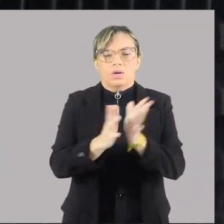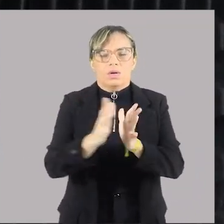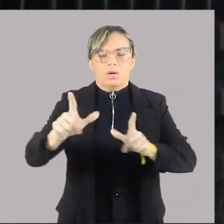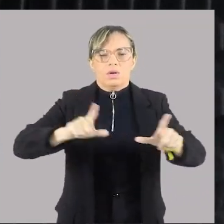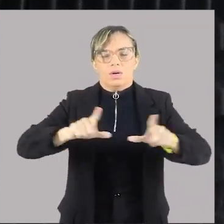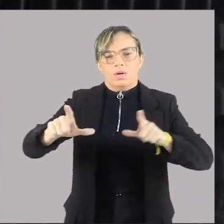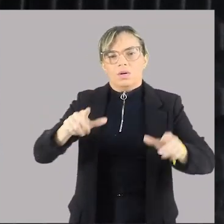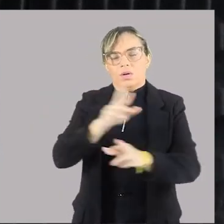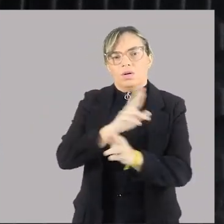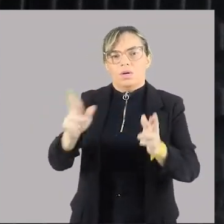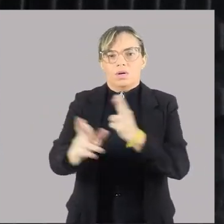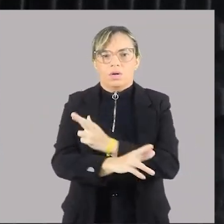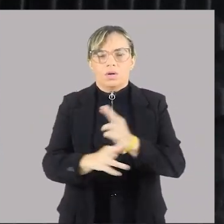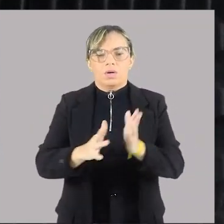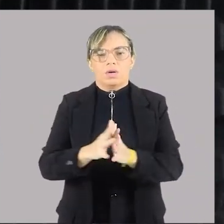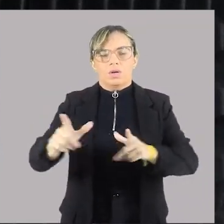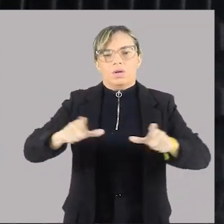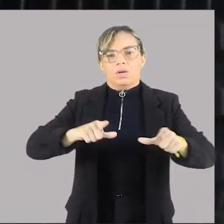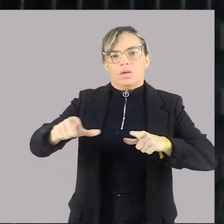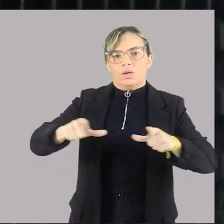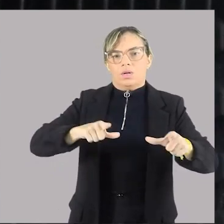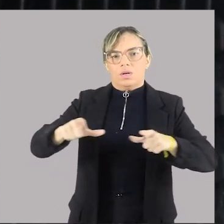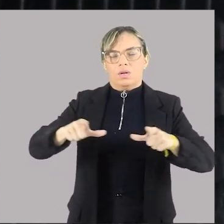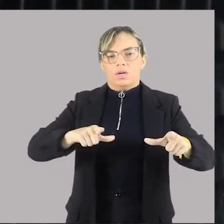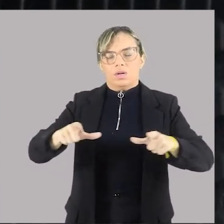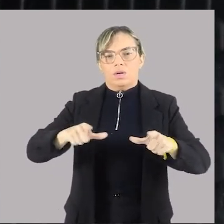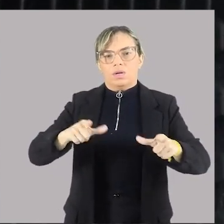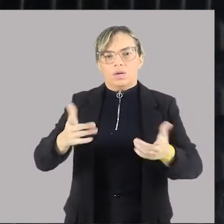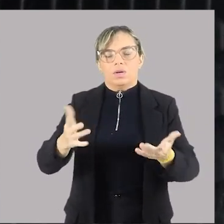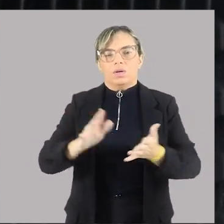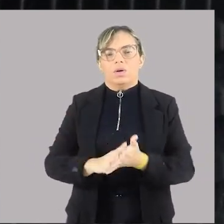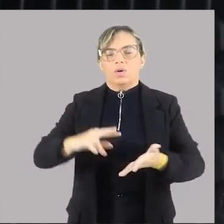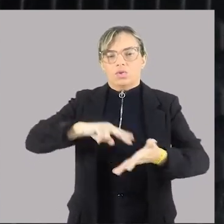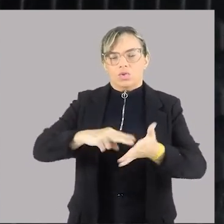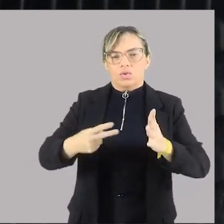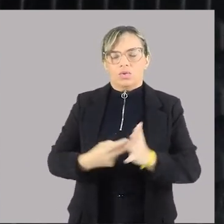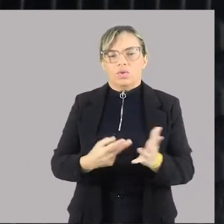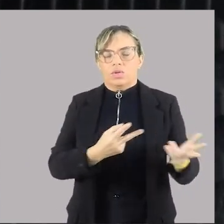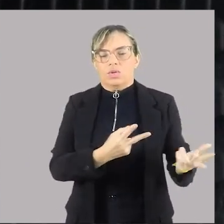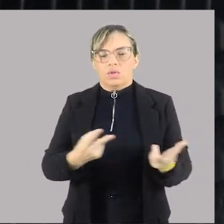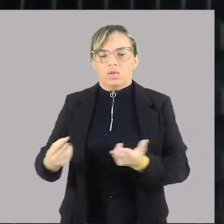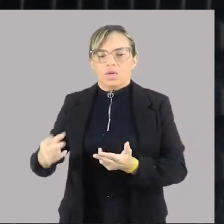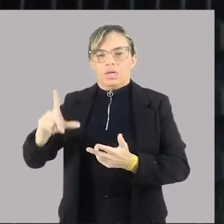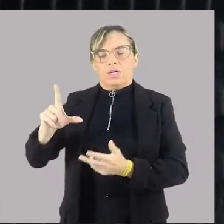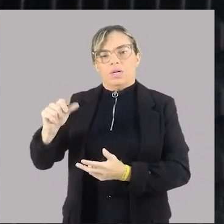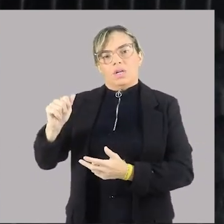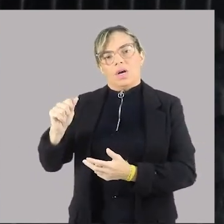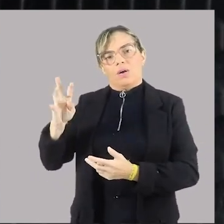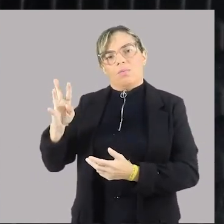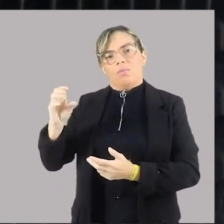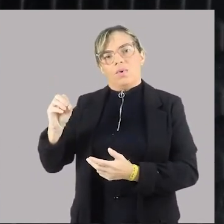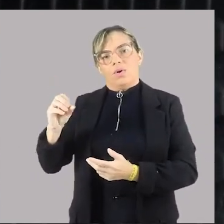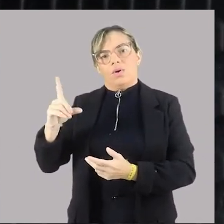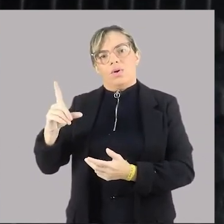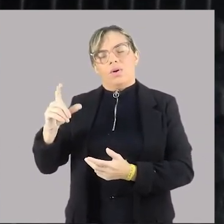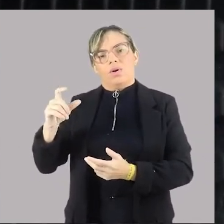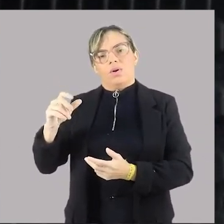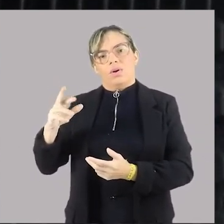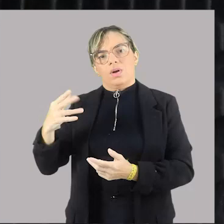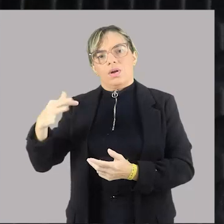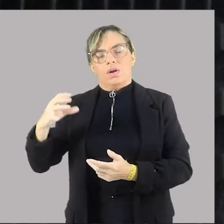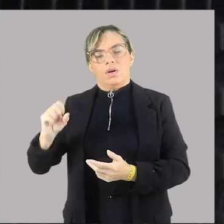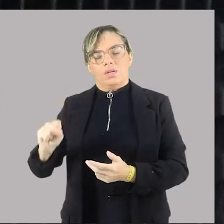das relações laborais, né? Porque trabalhista e laborais é o mesmo sentido, das relações trabalhistas ou laborais entre